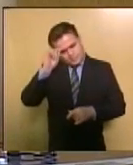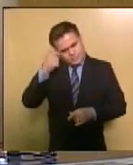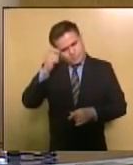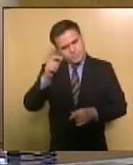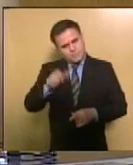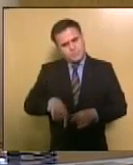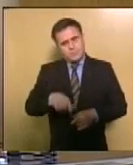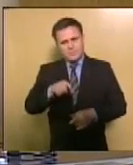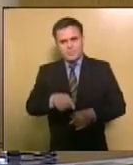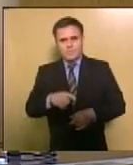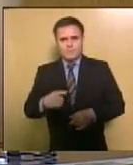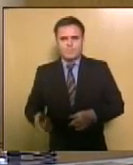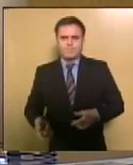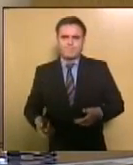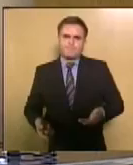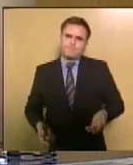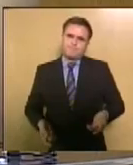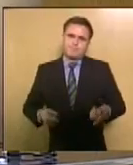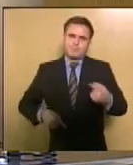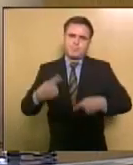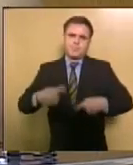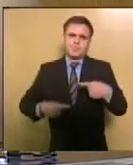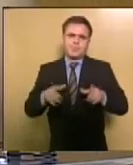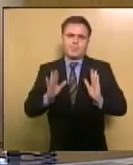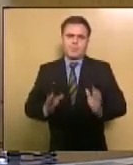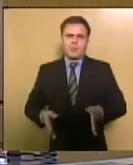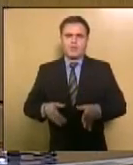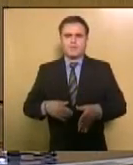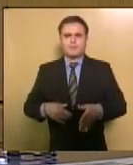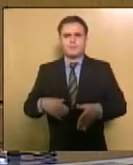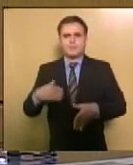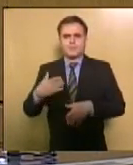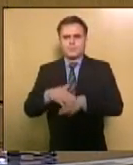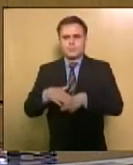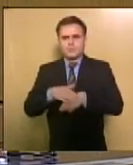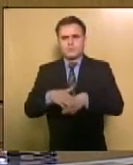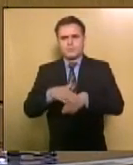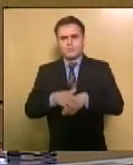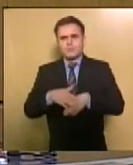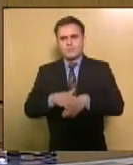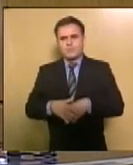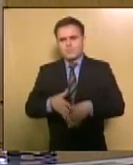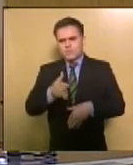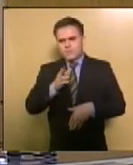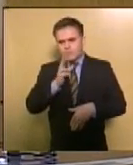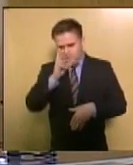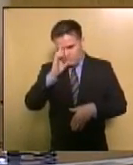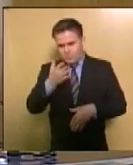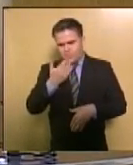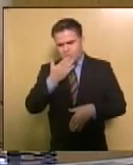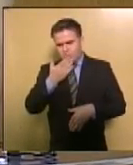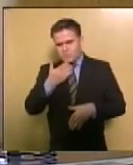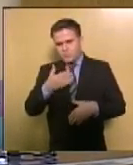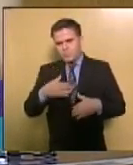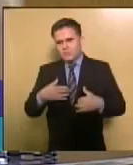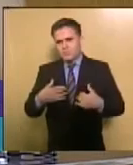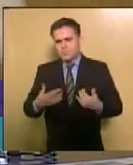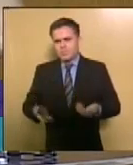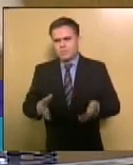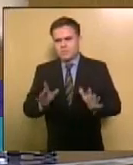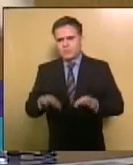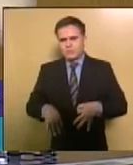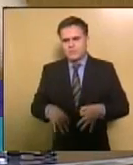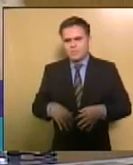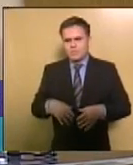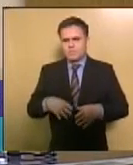eles são negros e um debate que a gente veio fazendo aqui no no caminho durante o almoço foi eh sobre enfim um congresso que